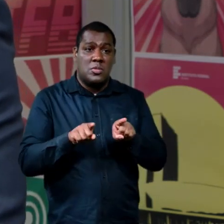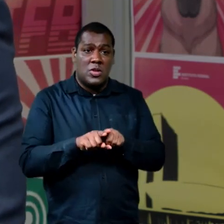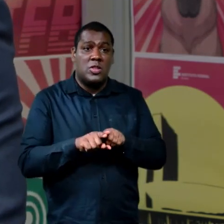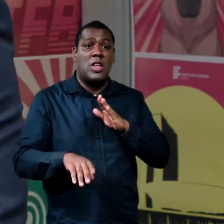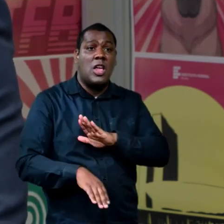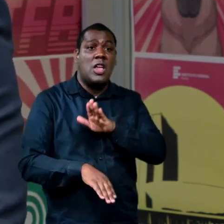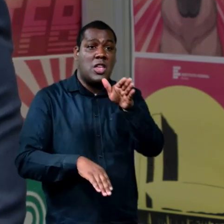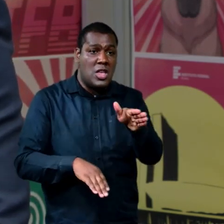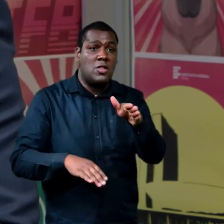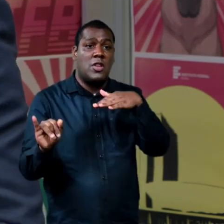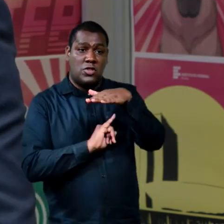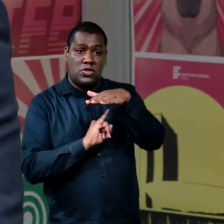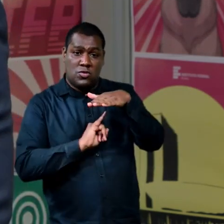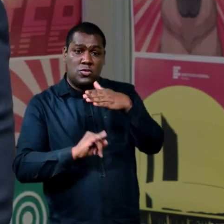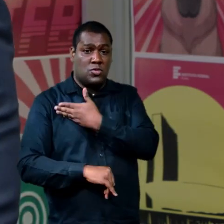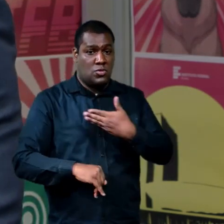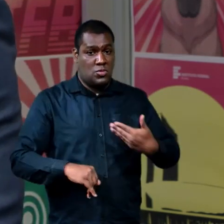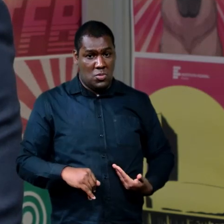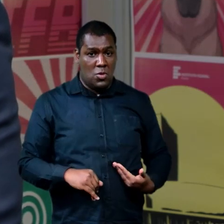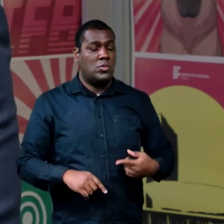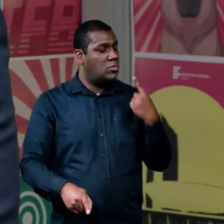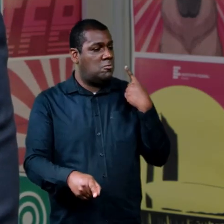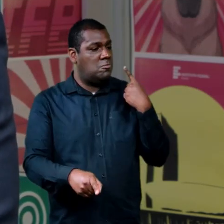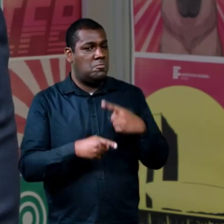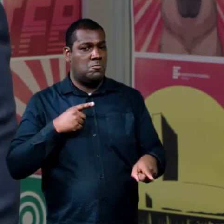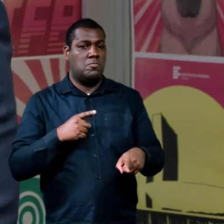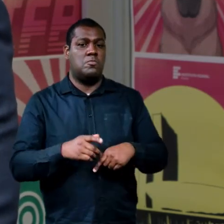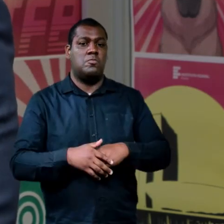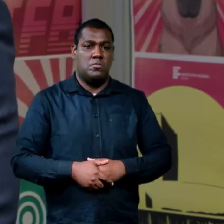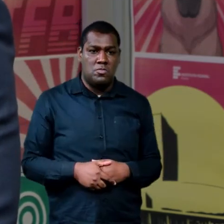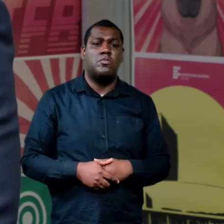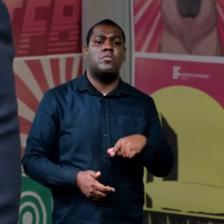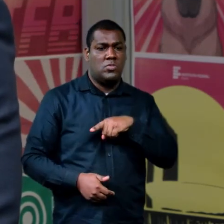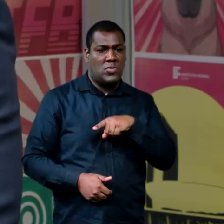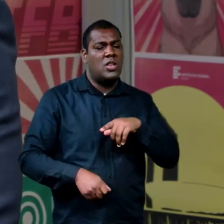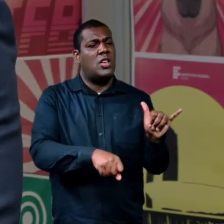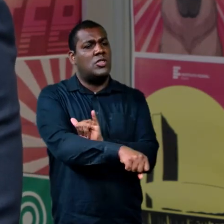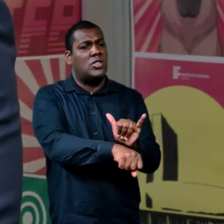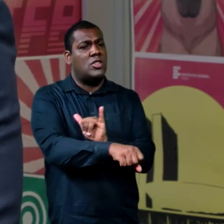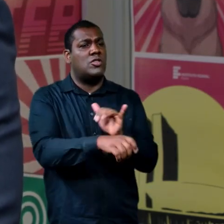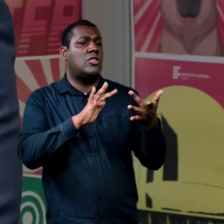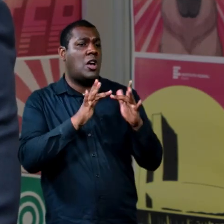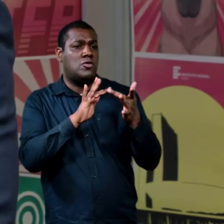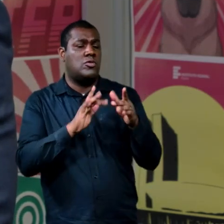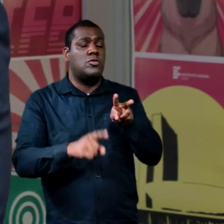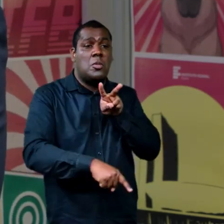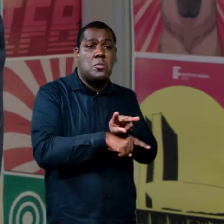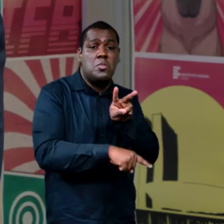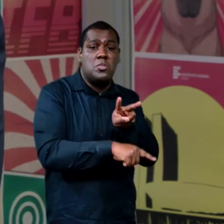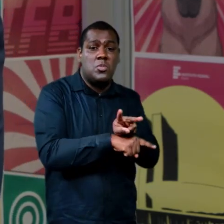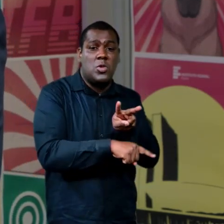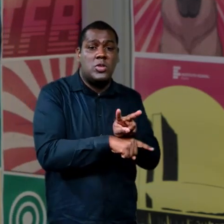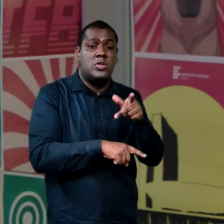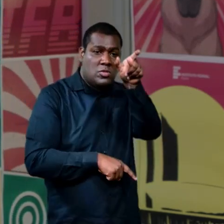entidade pública. Então, nós temos alguns mecanismos, sim, para a proteção do denunciante e as pessoas